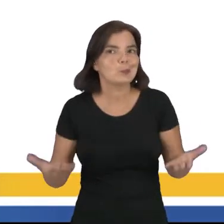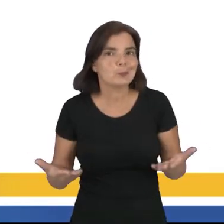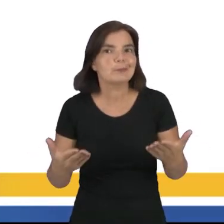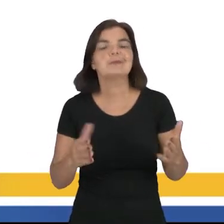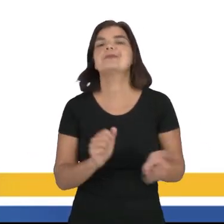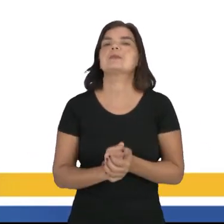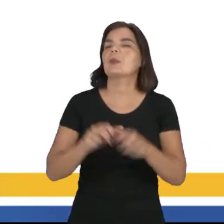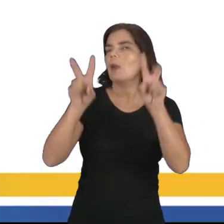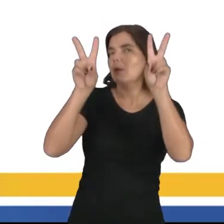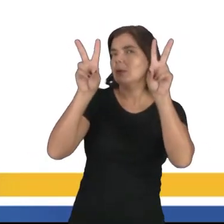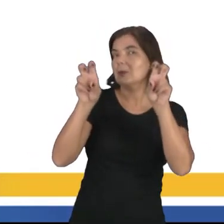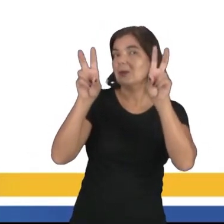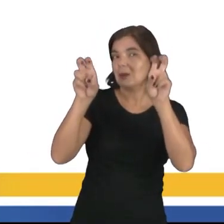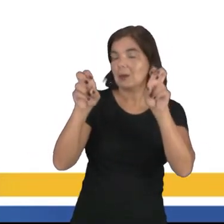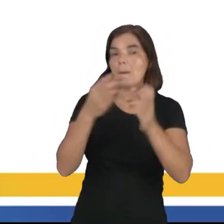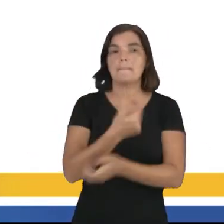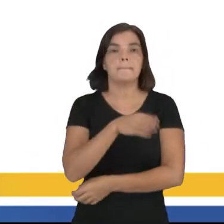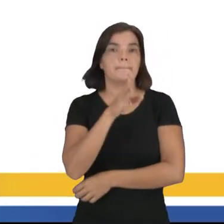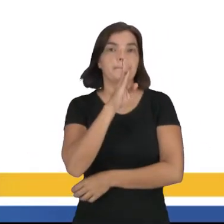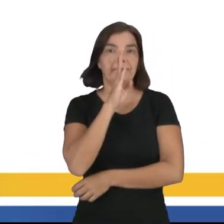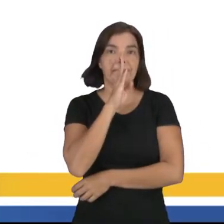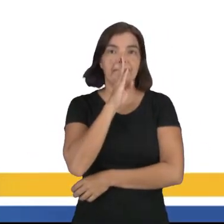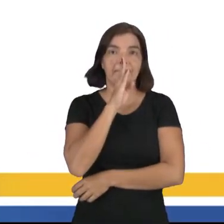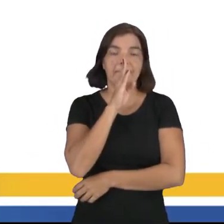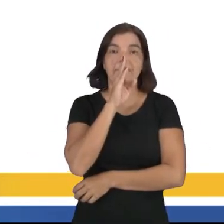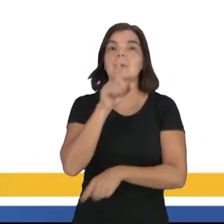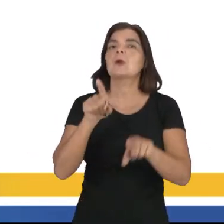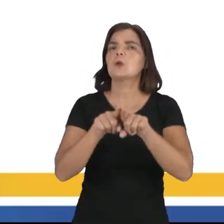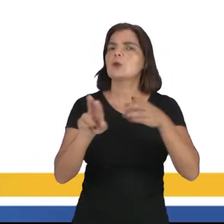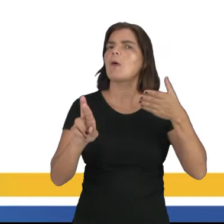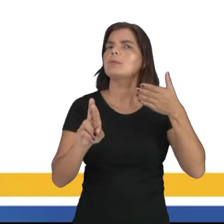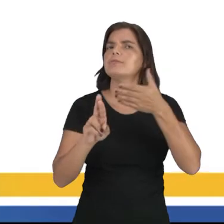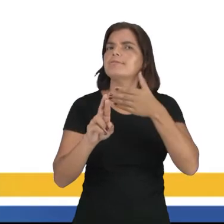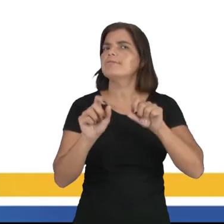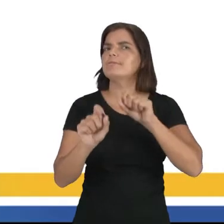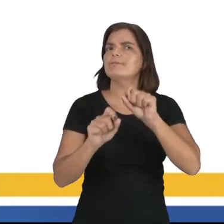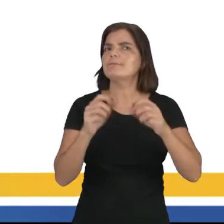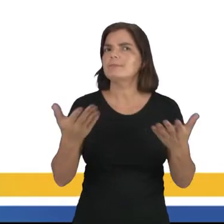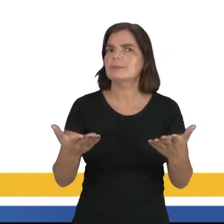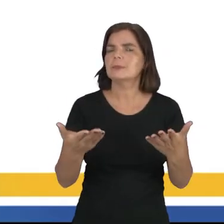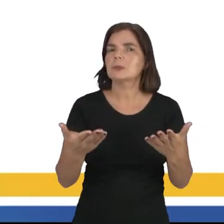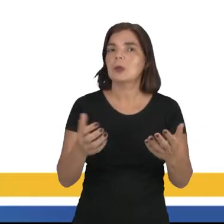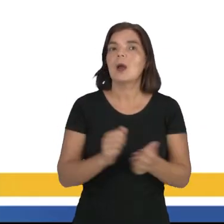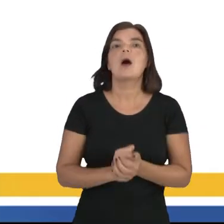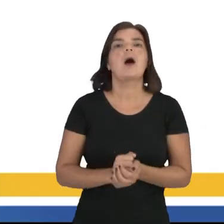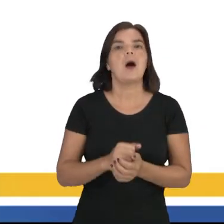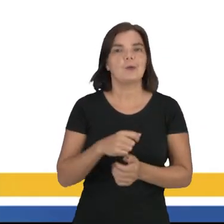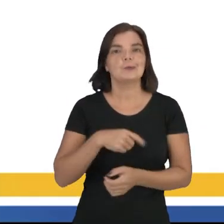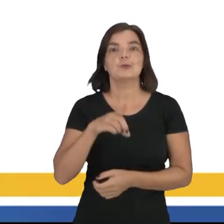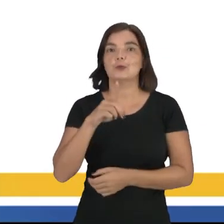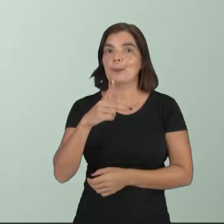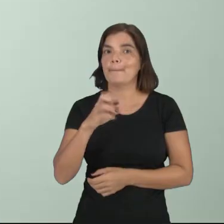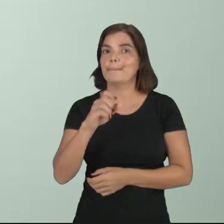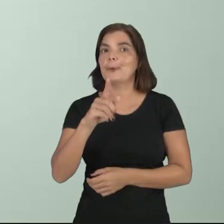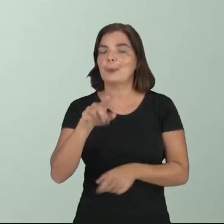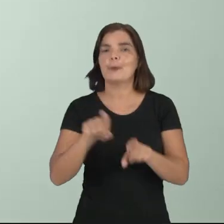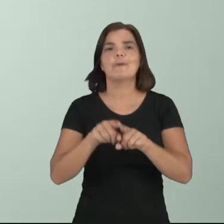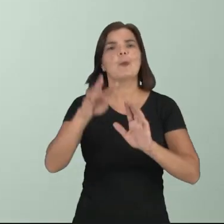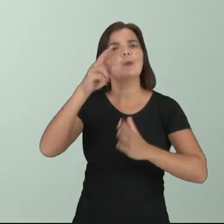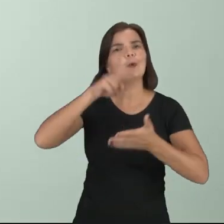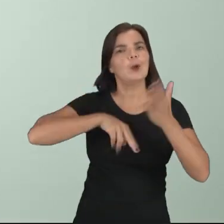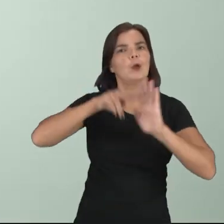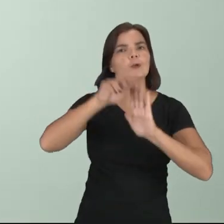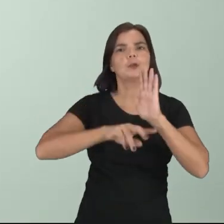trouxe o título Em Boca Fechada Não Entra Mosquito, fazendo referência a um ditado popular. Vamos ler